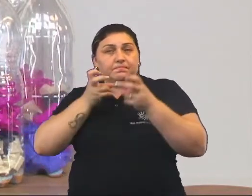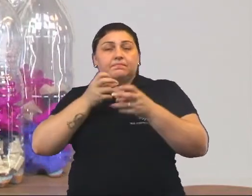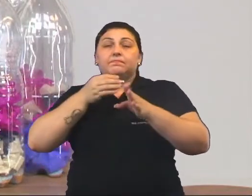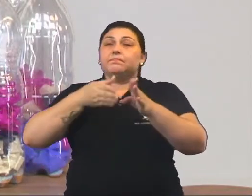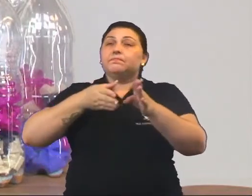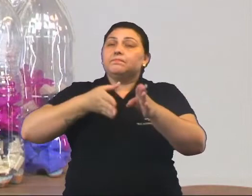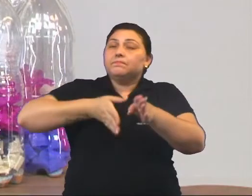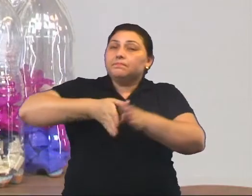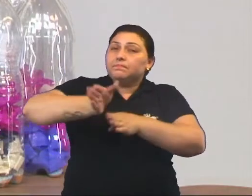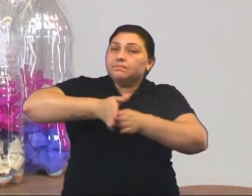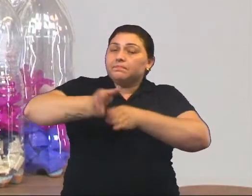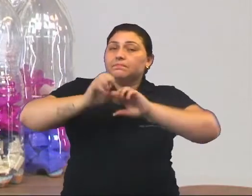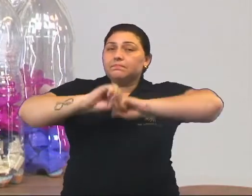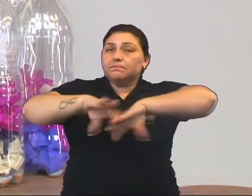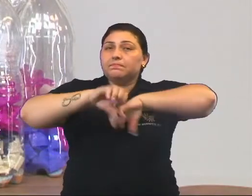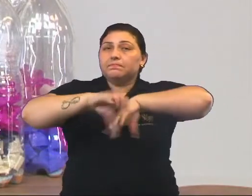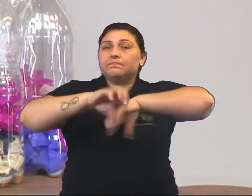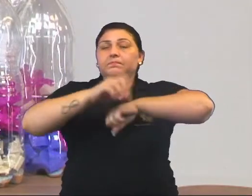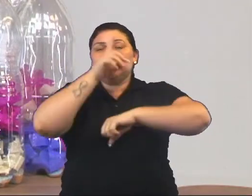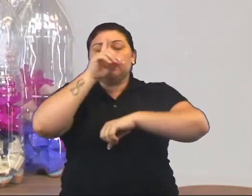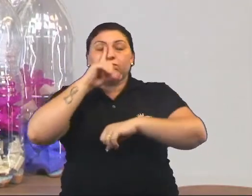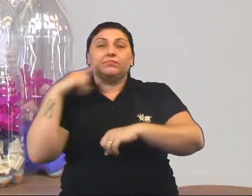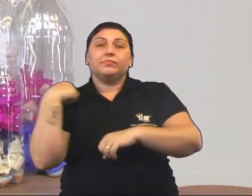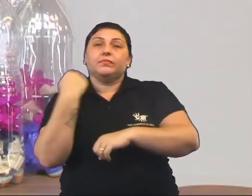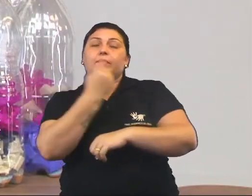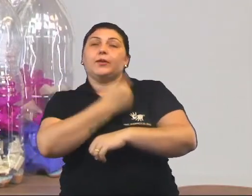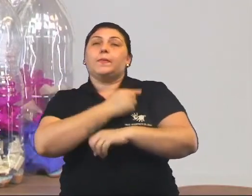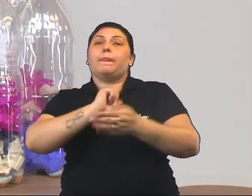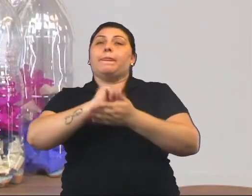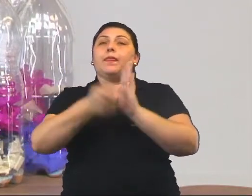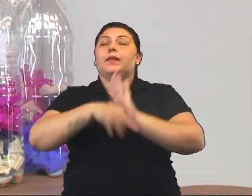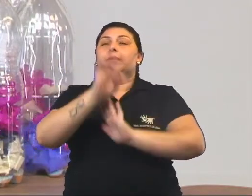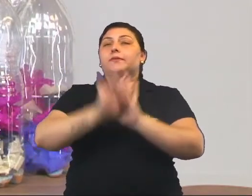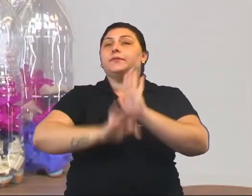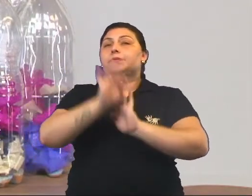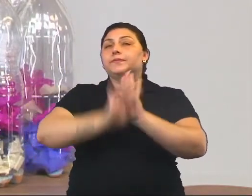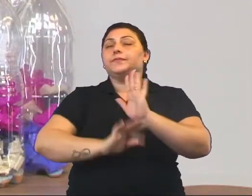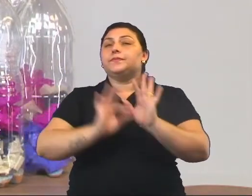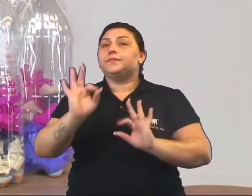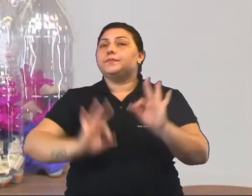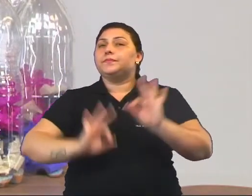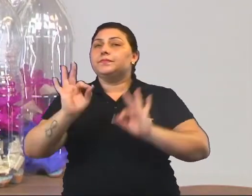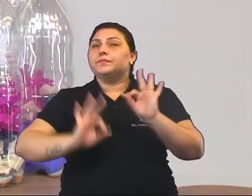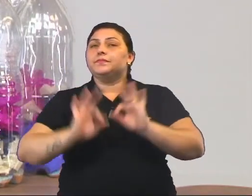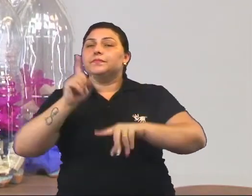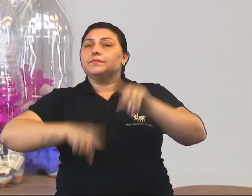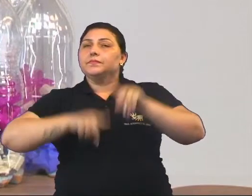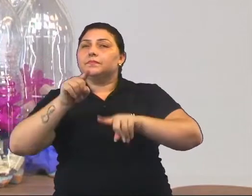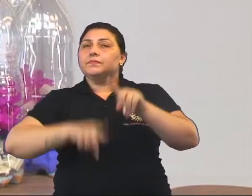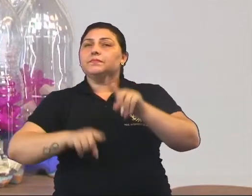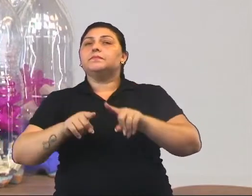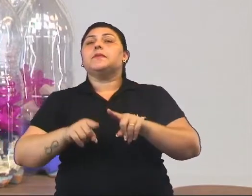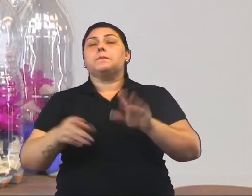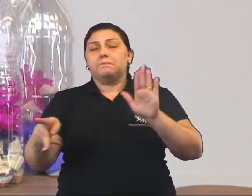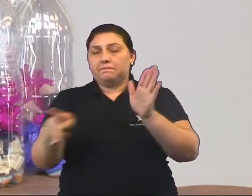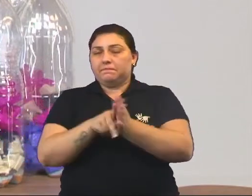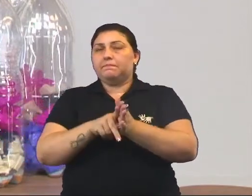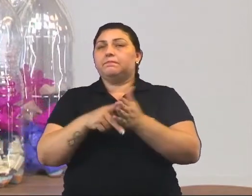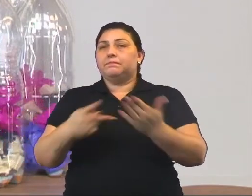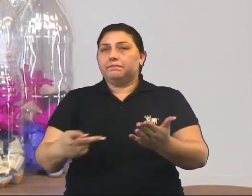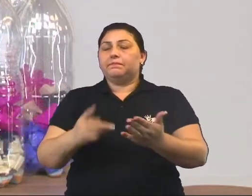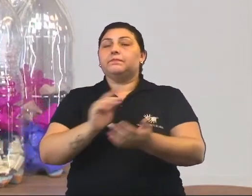as instruções, ou seja, do nosso gênero textual, instruções de montagens, eles são bem